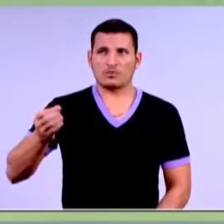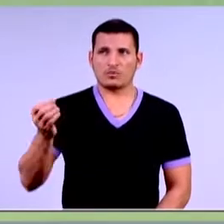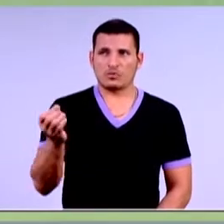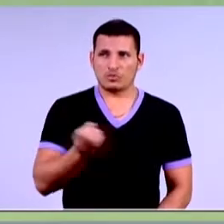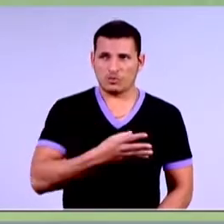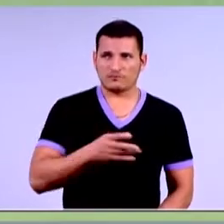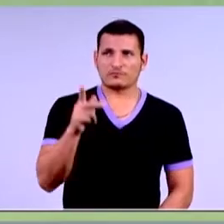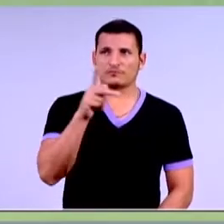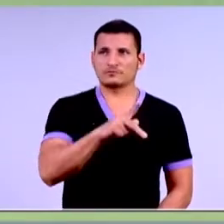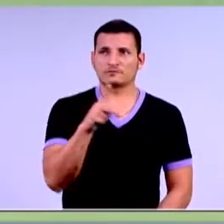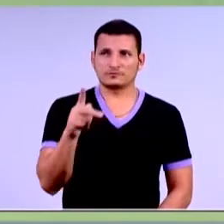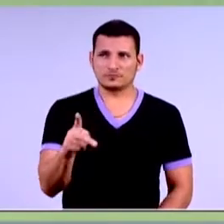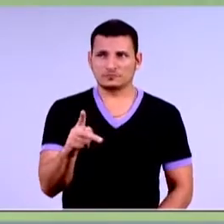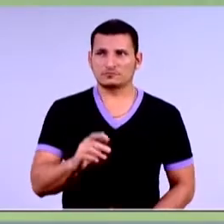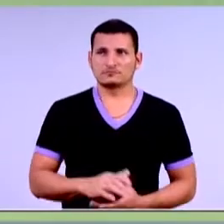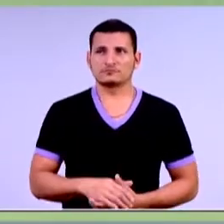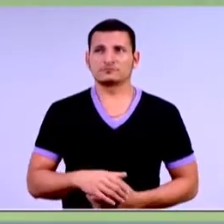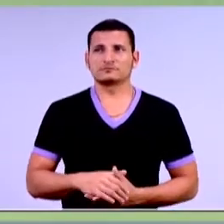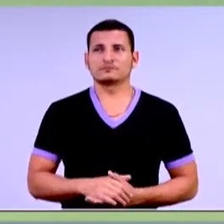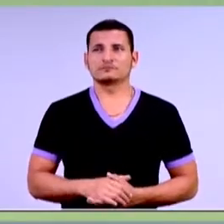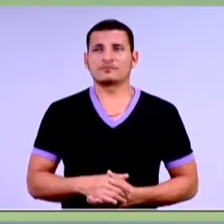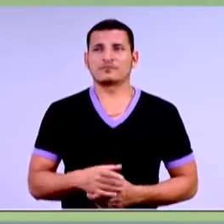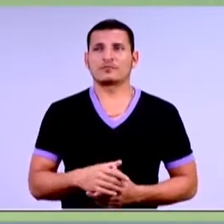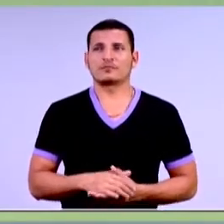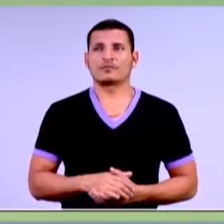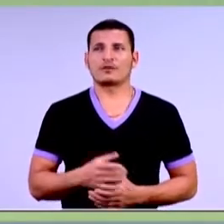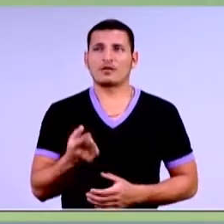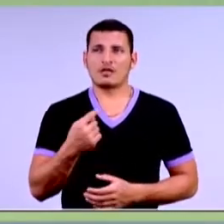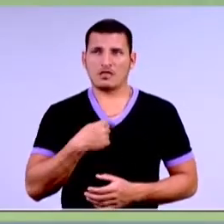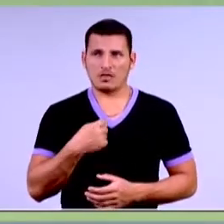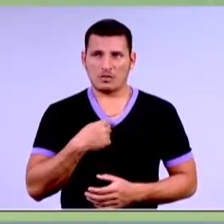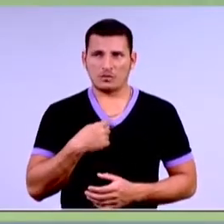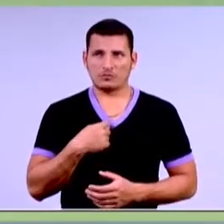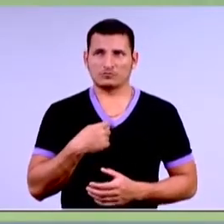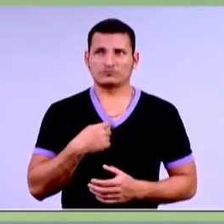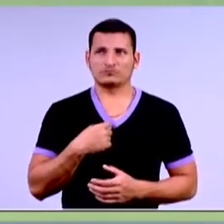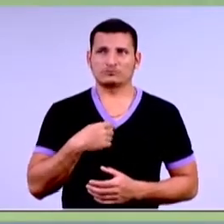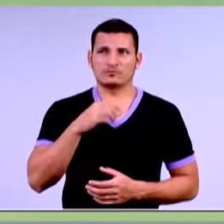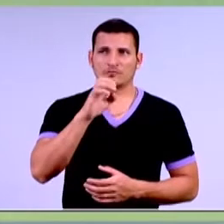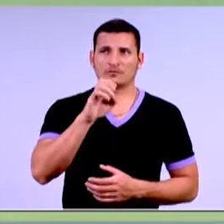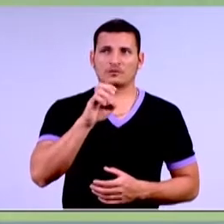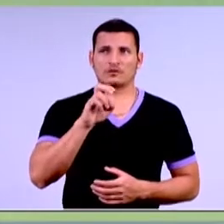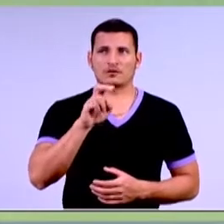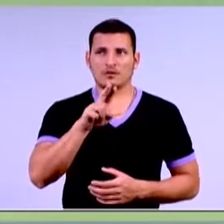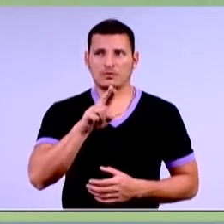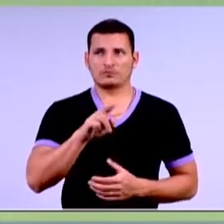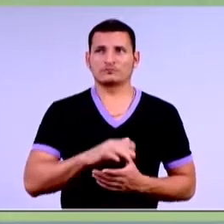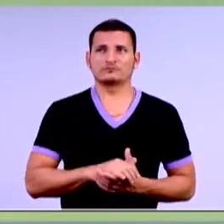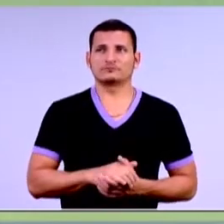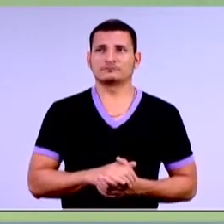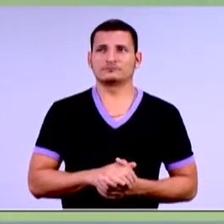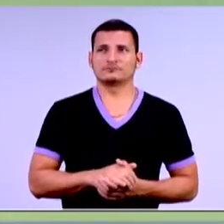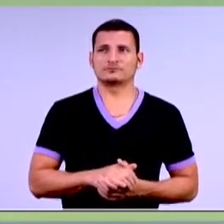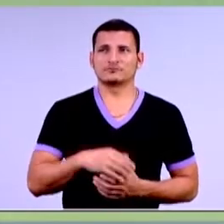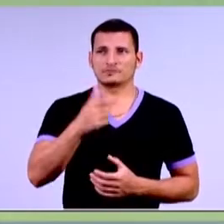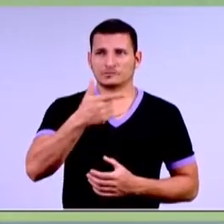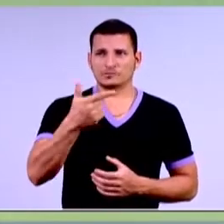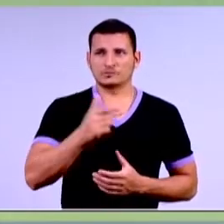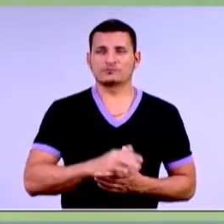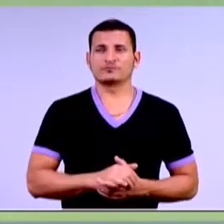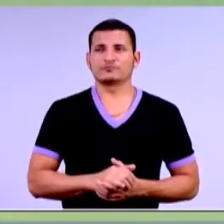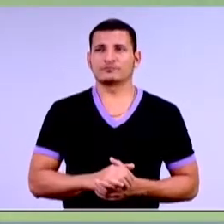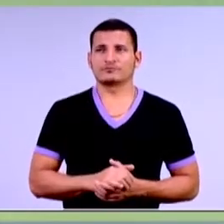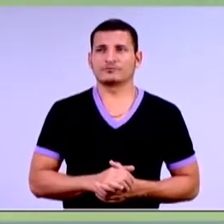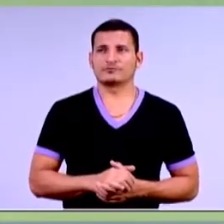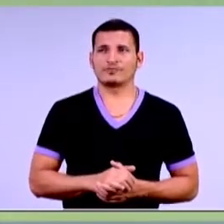novo professor o nome da primeira pessoa eu ae segundo e o lucro ea amg